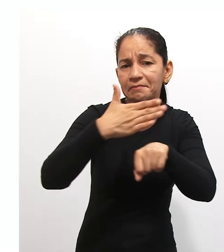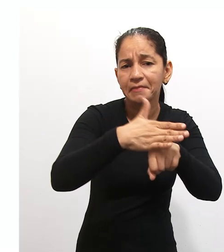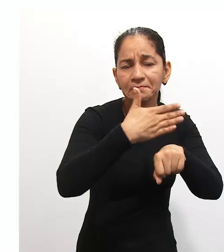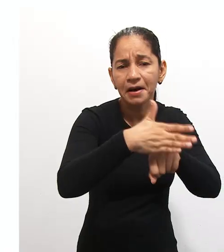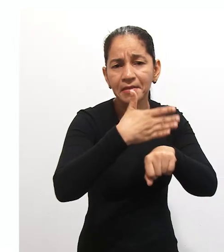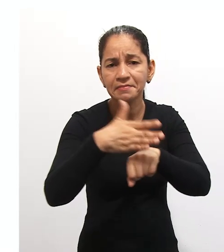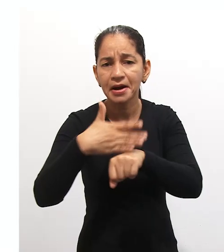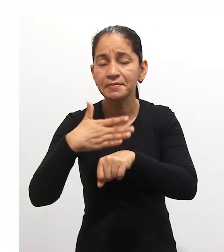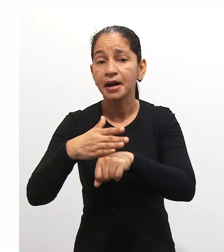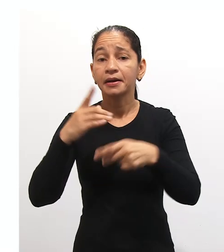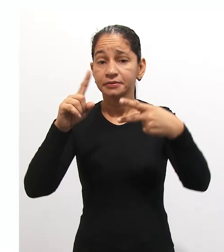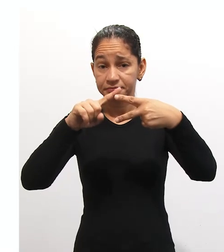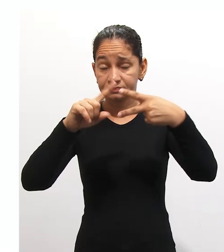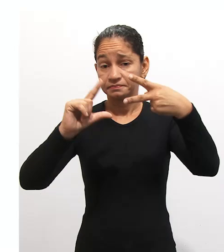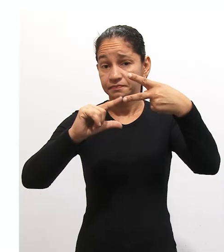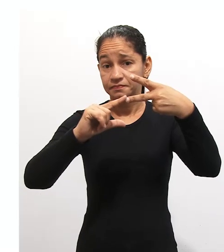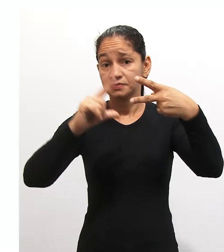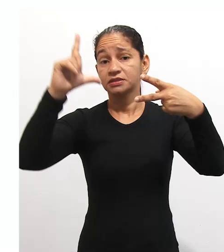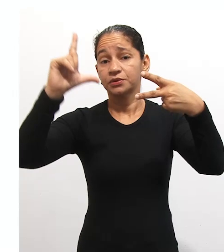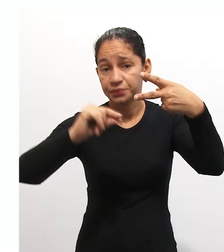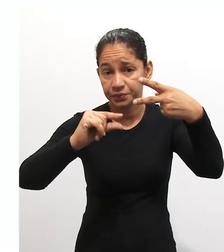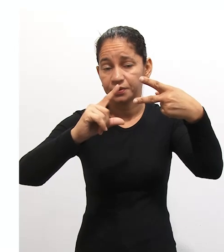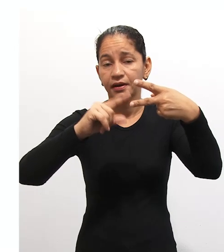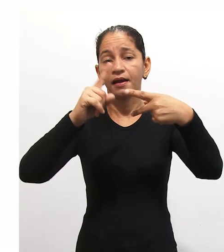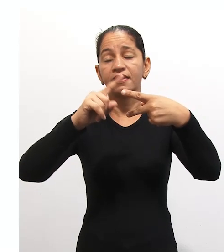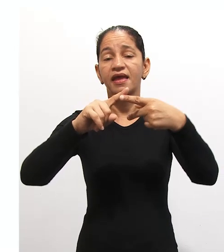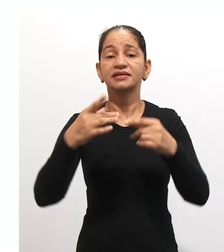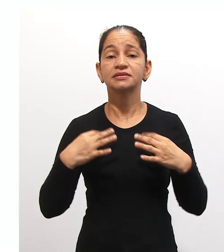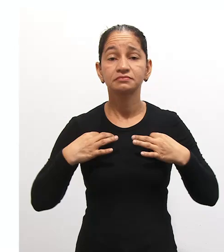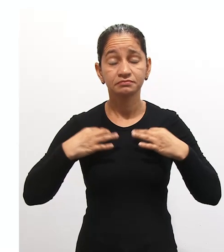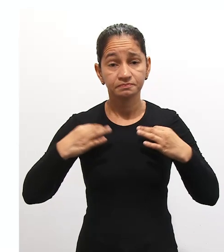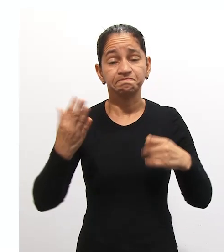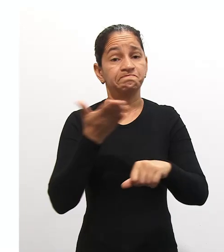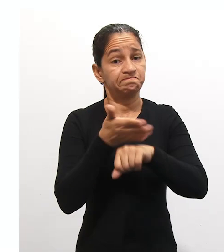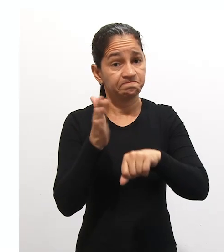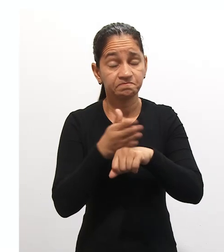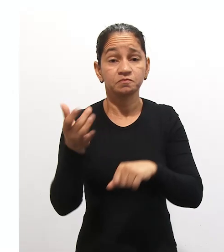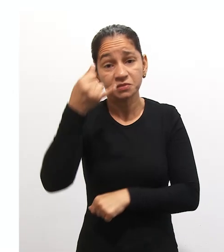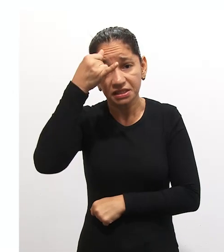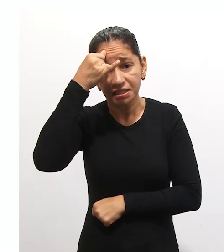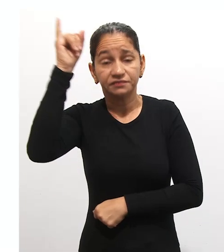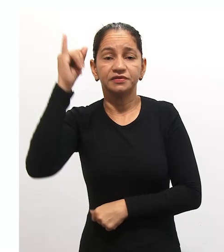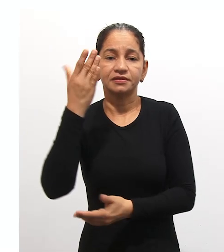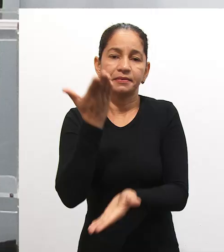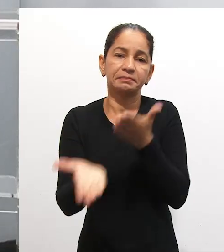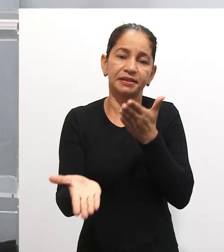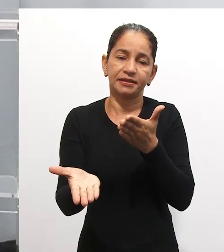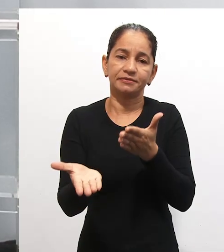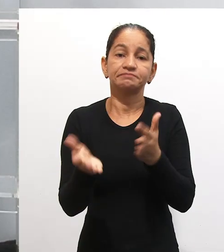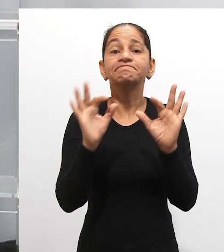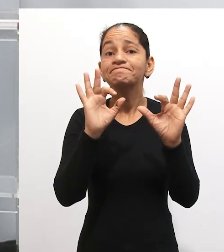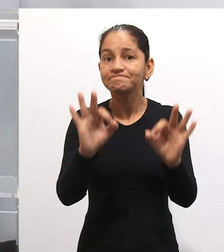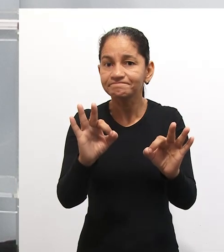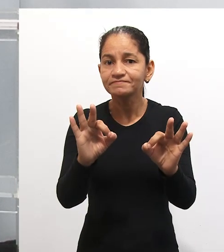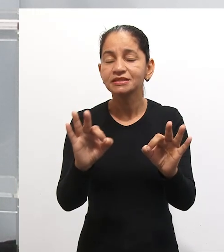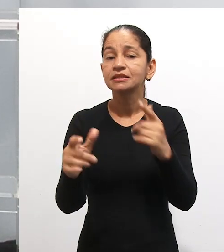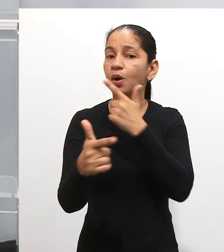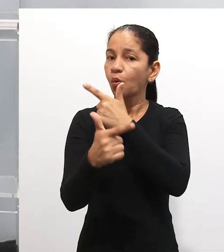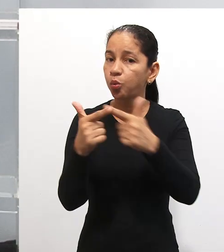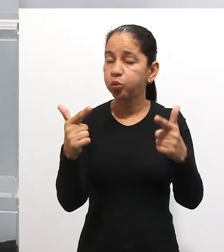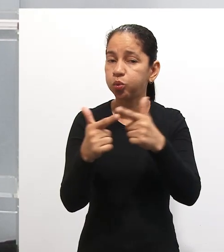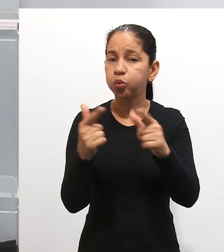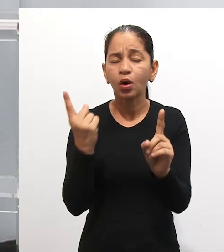pessoal? Reduziu perdas e voltou ao custo padrão. Então, olha só que interessante. Esse problema ele